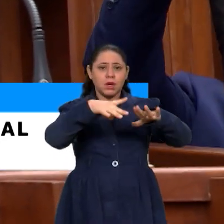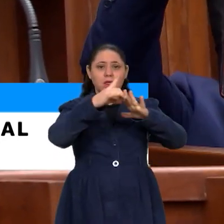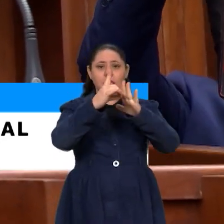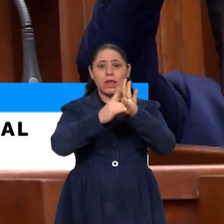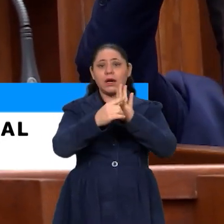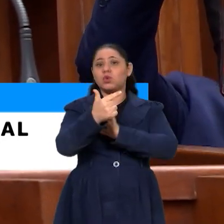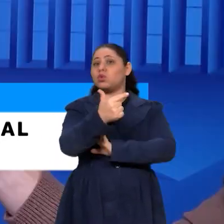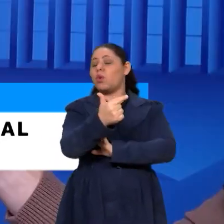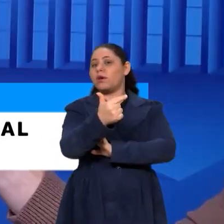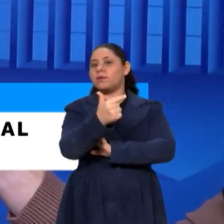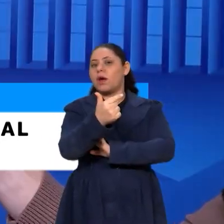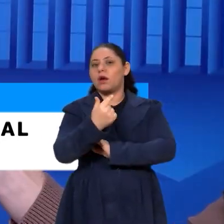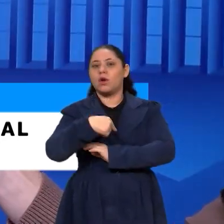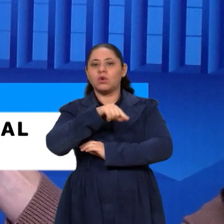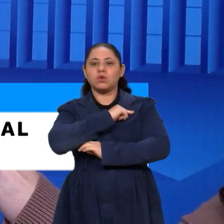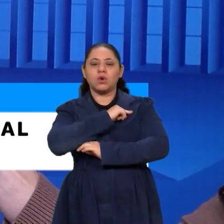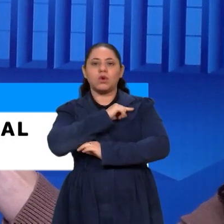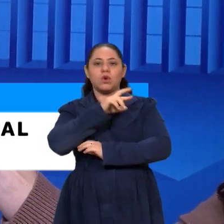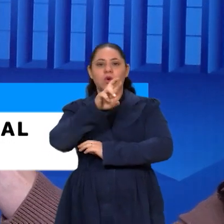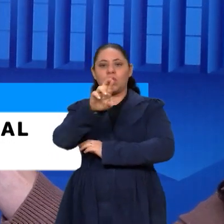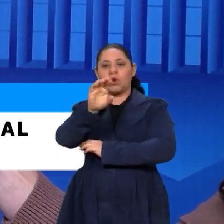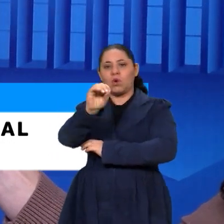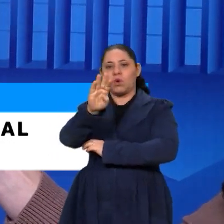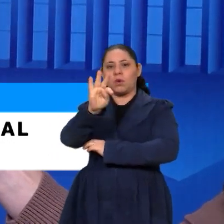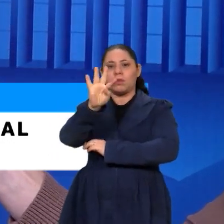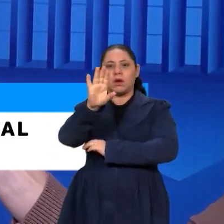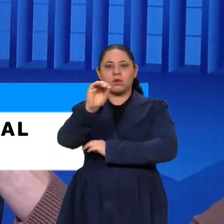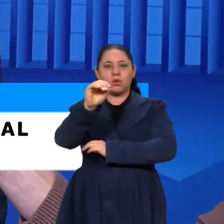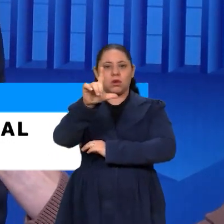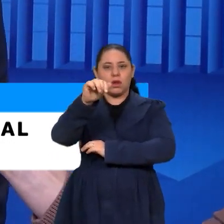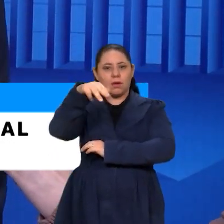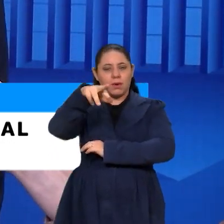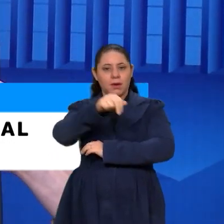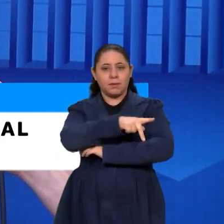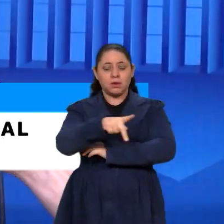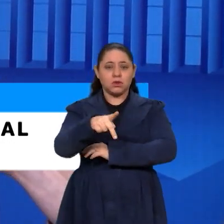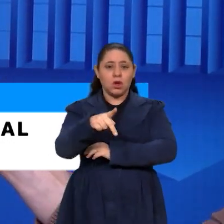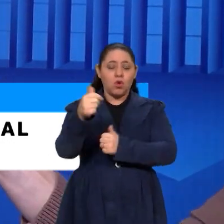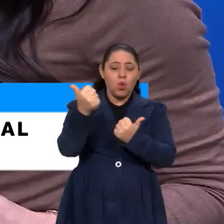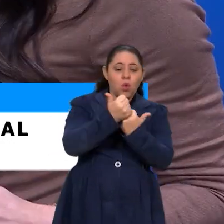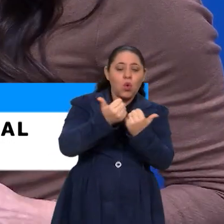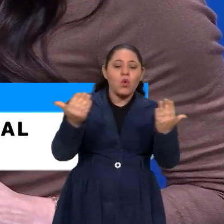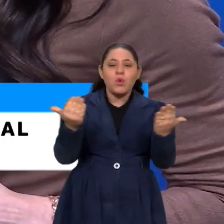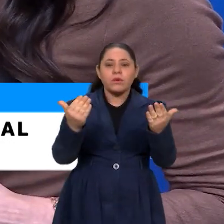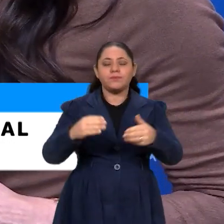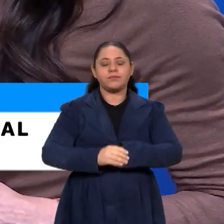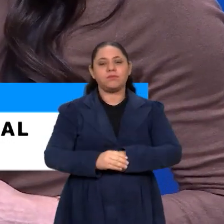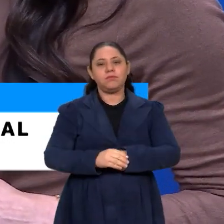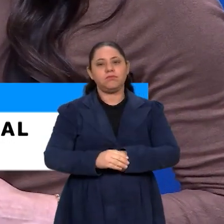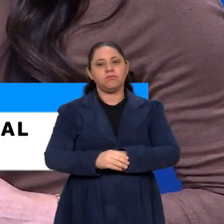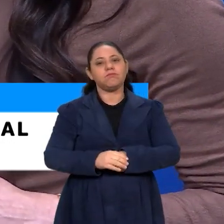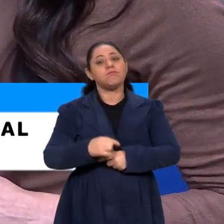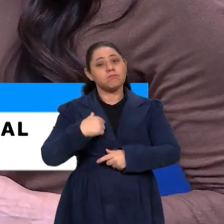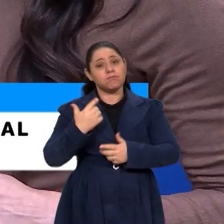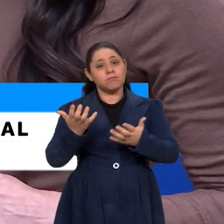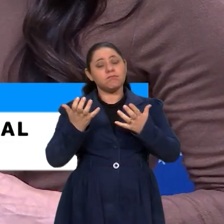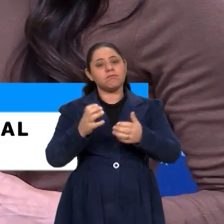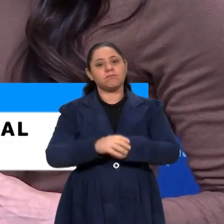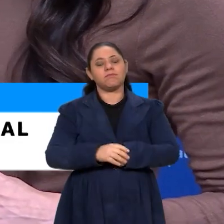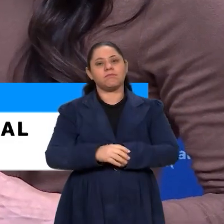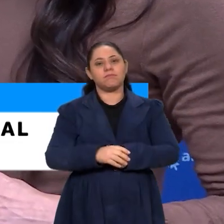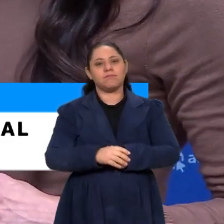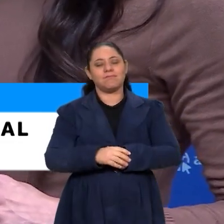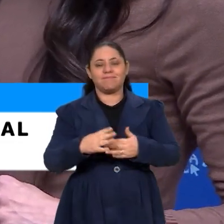após 2 décadas. Quem assume é Roberto Lamari, atual vice-presidente. Primeiro, eu quero dizer